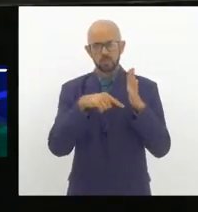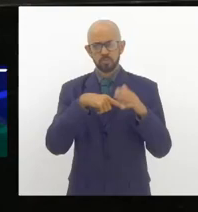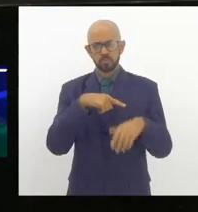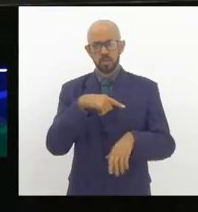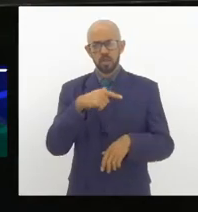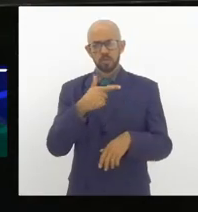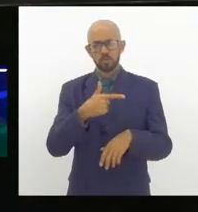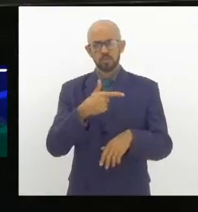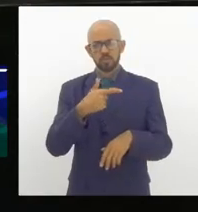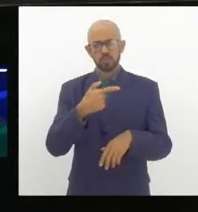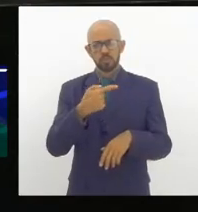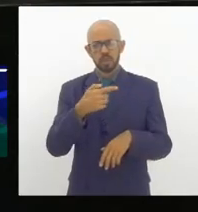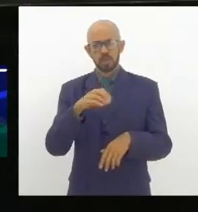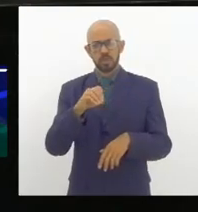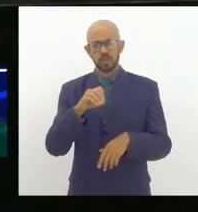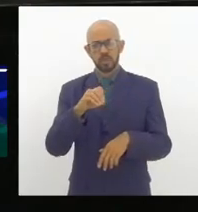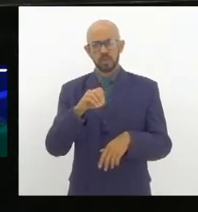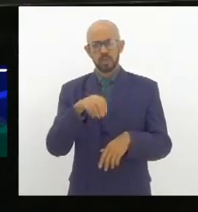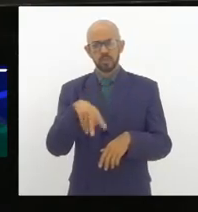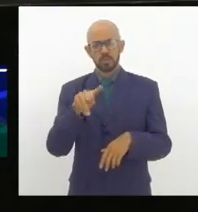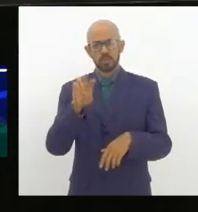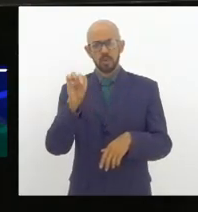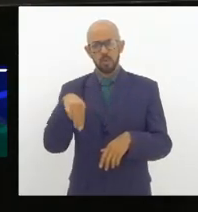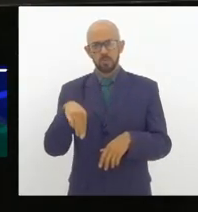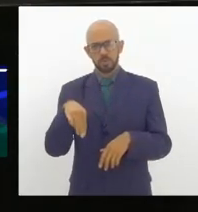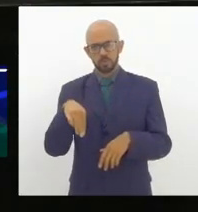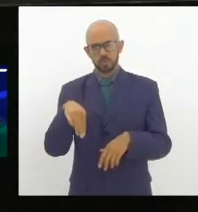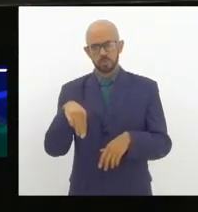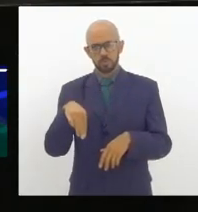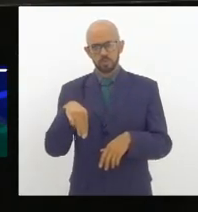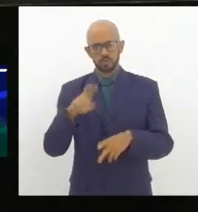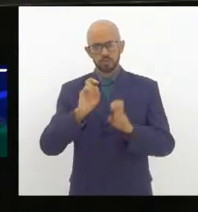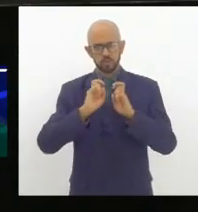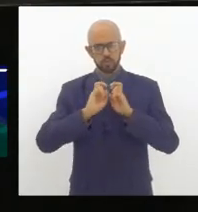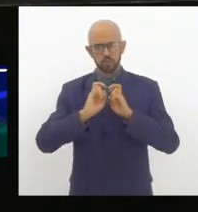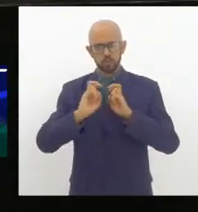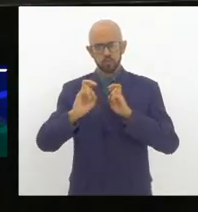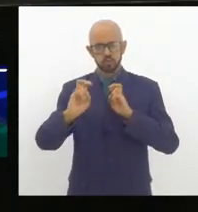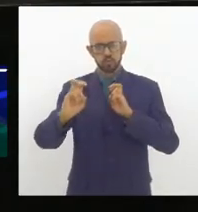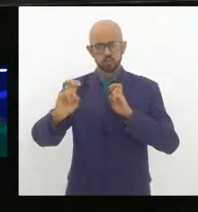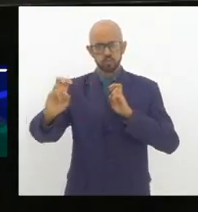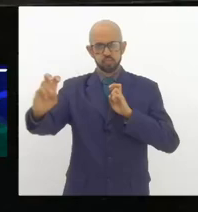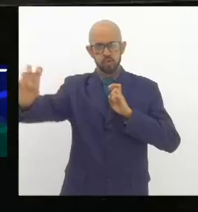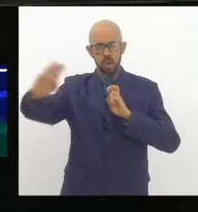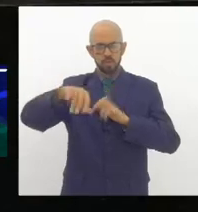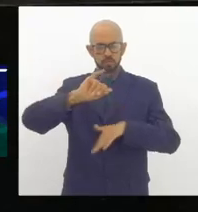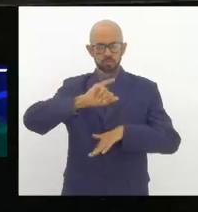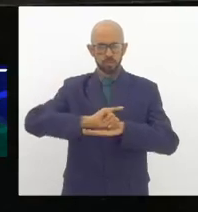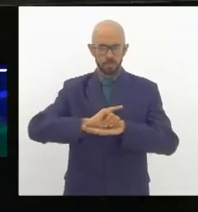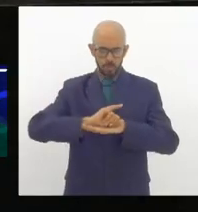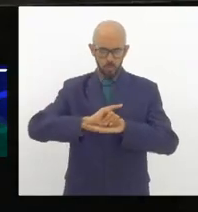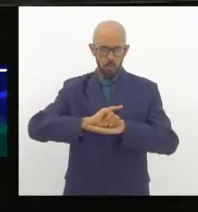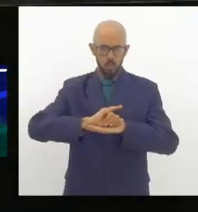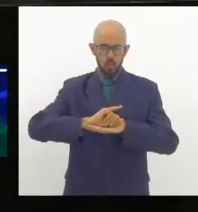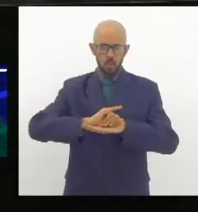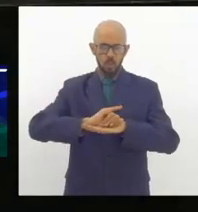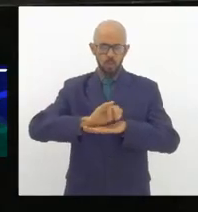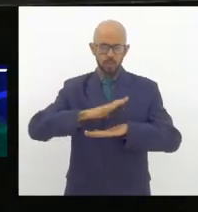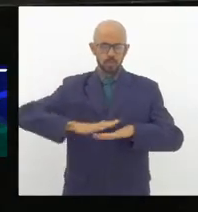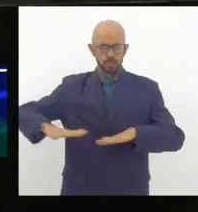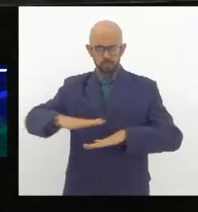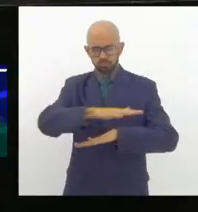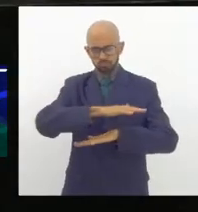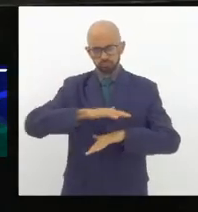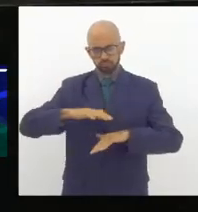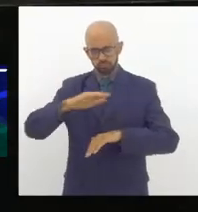de 270 km 270 que eu não são cortados pela região metropolitana pregão na Baixada